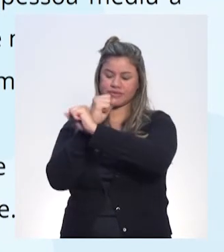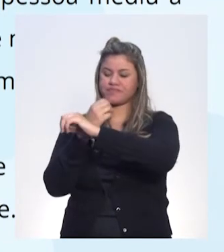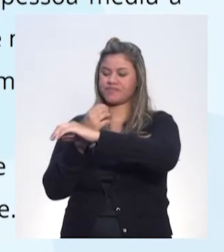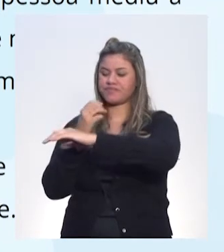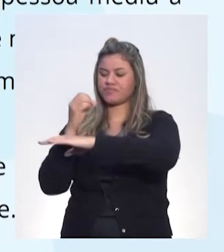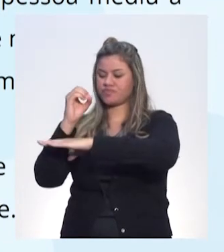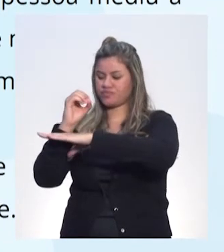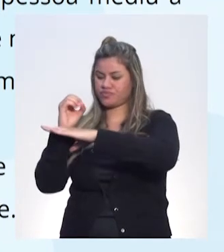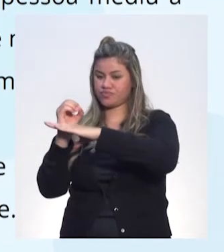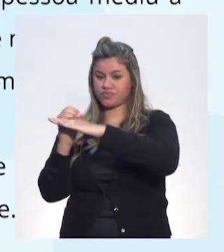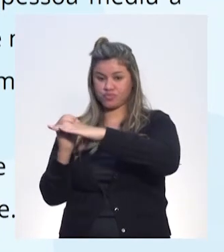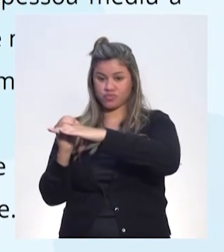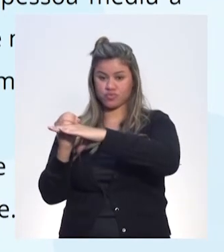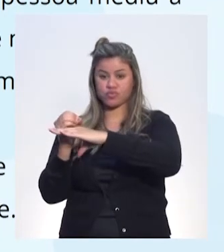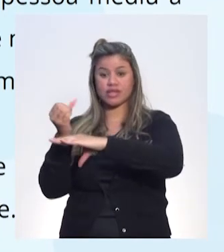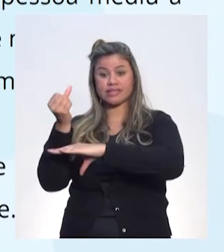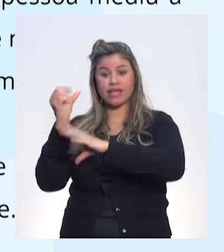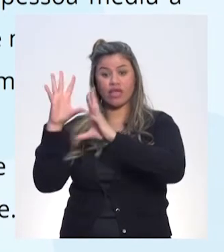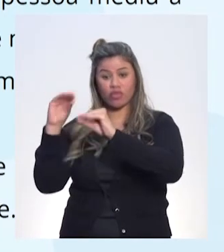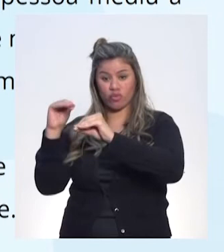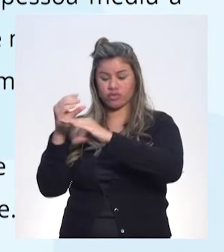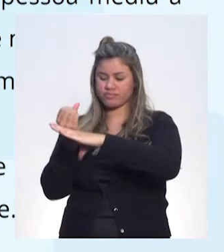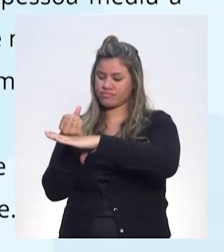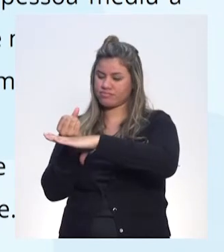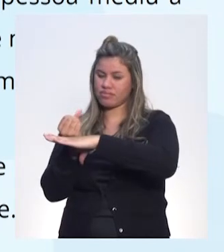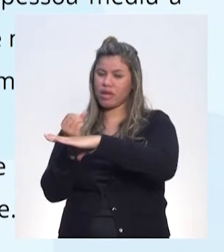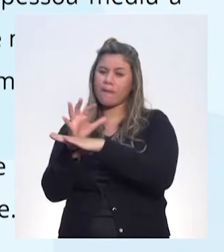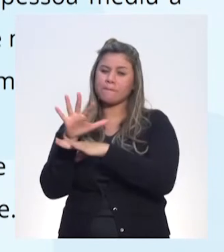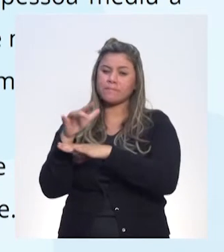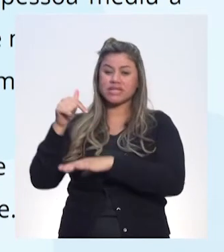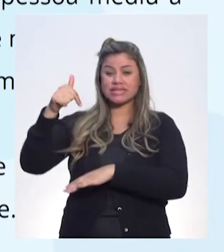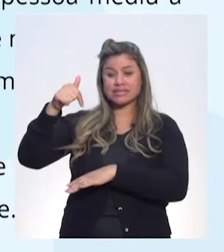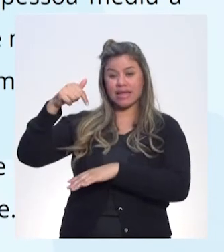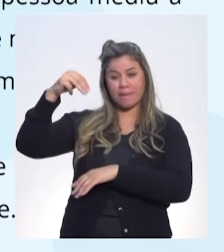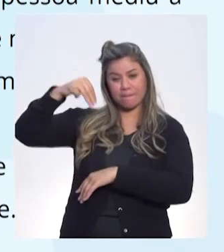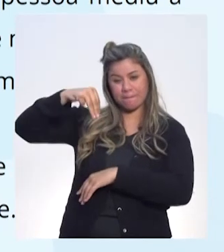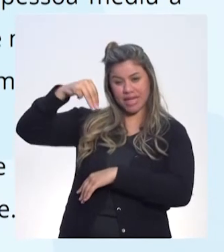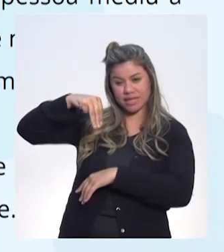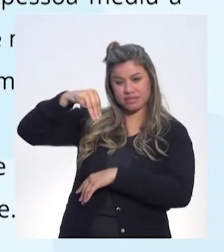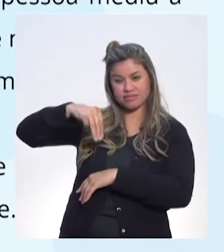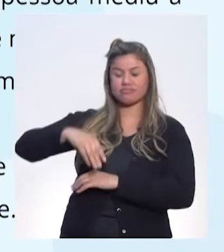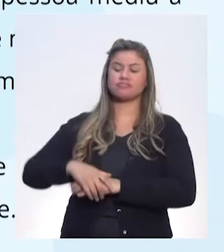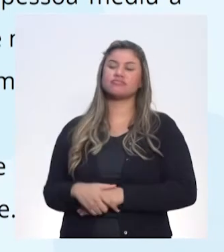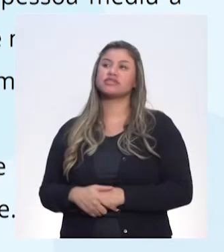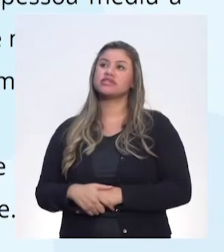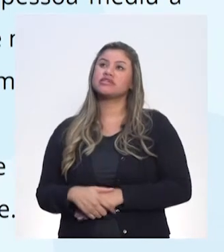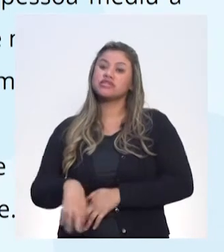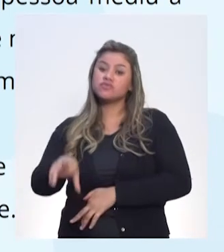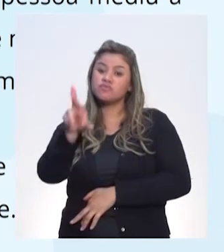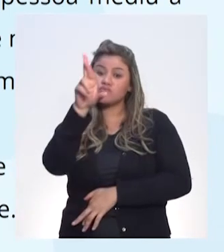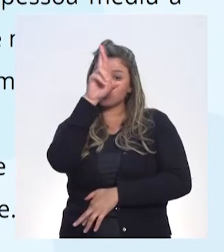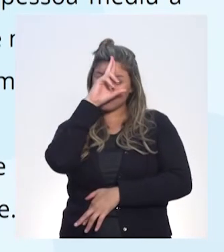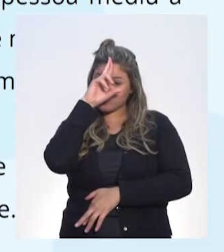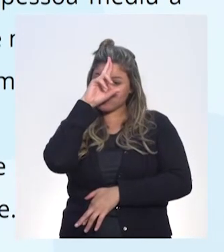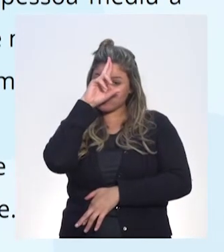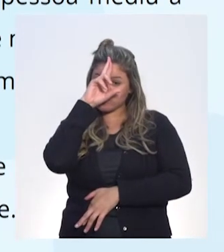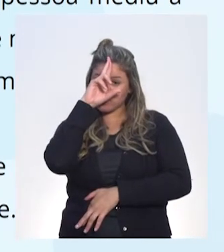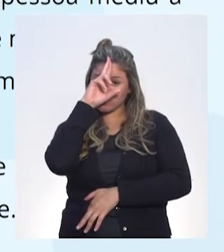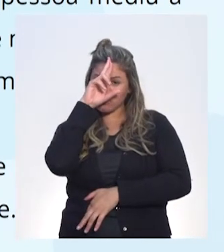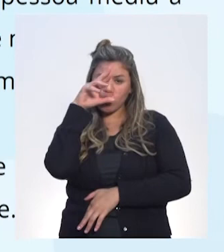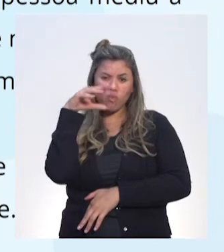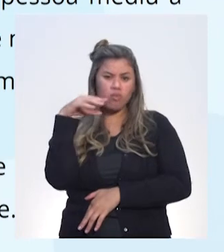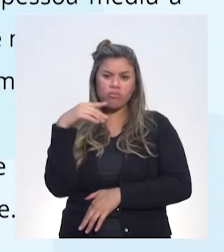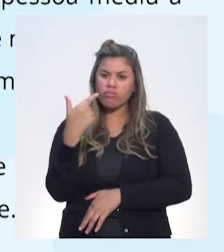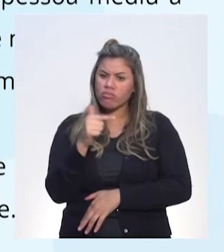às 18 horas, a sombra media 7 metros. E, ao meio-dia, não havia